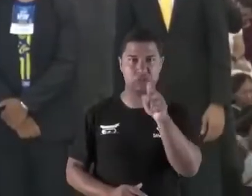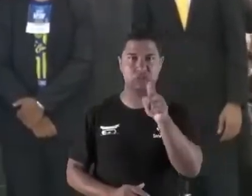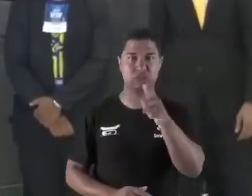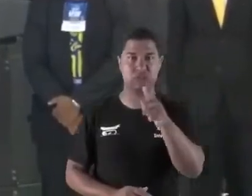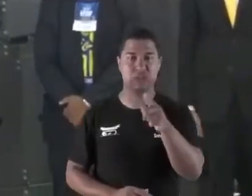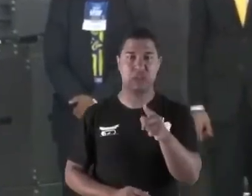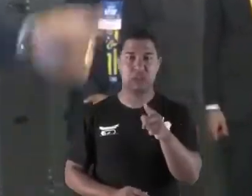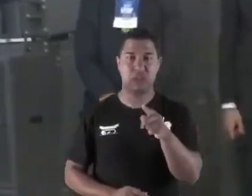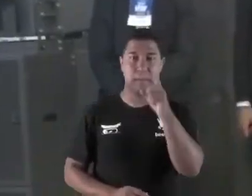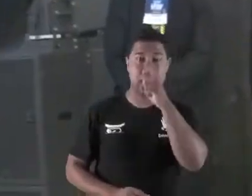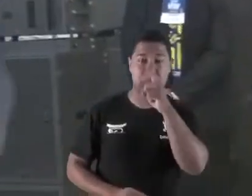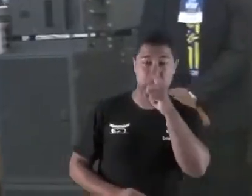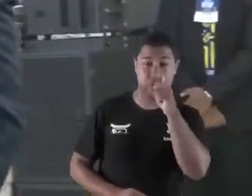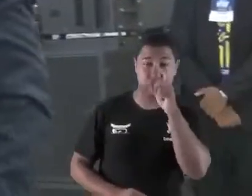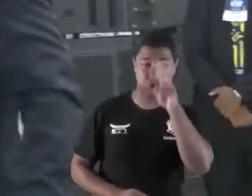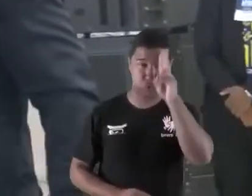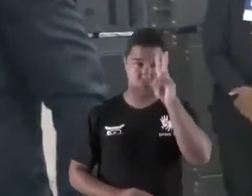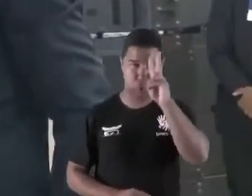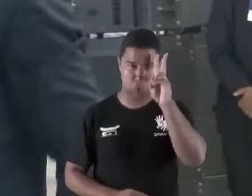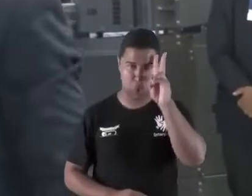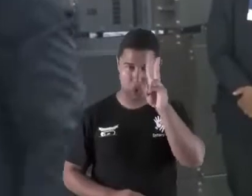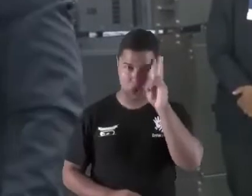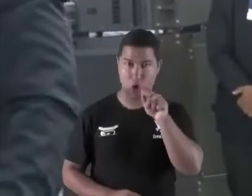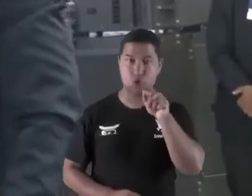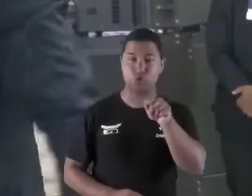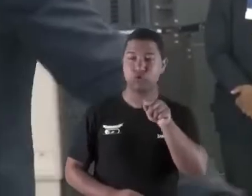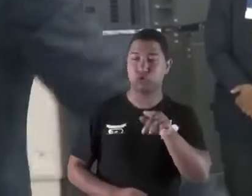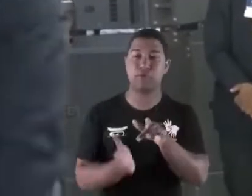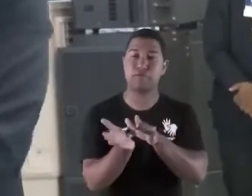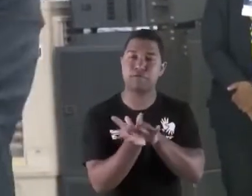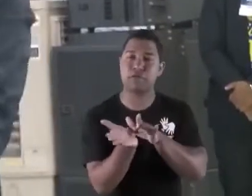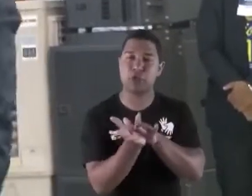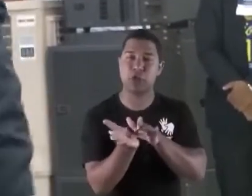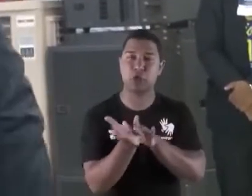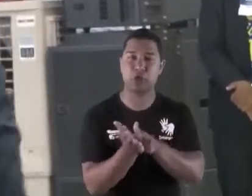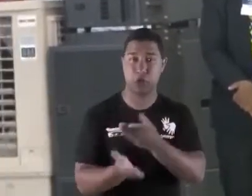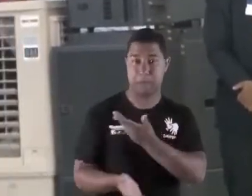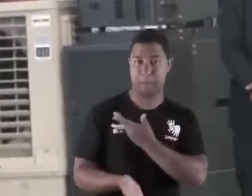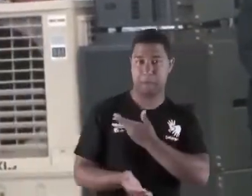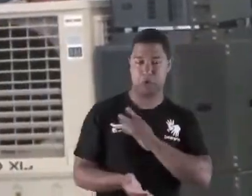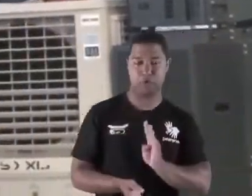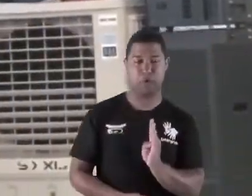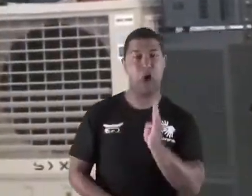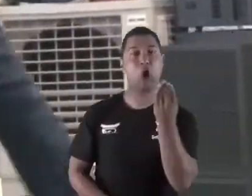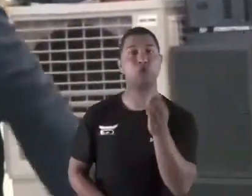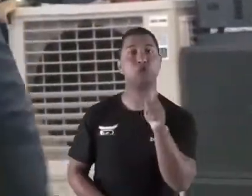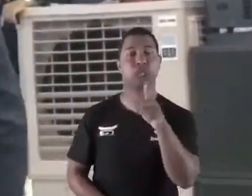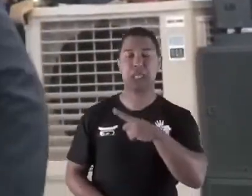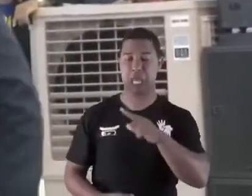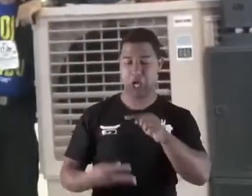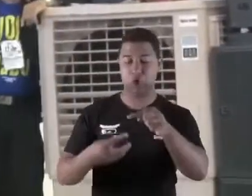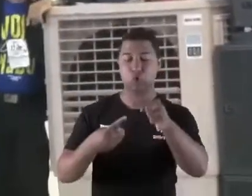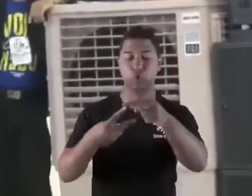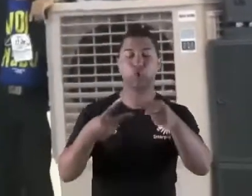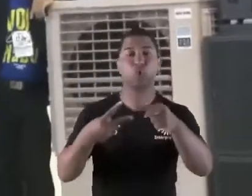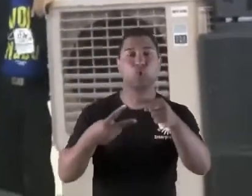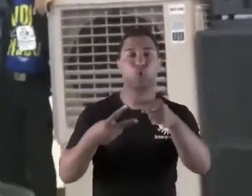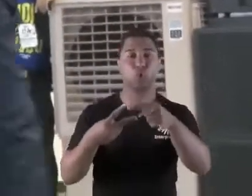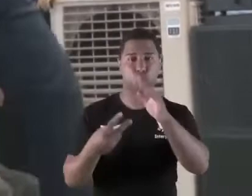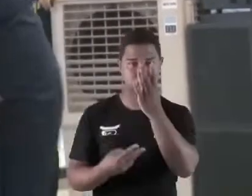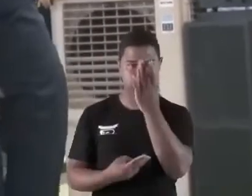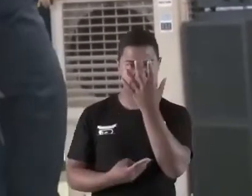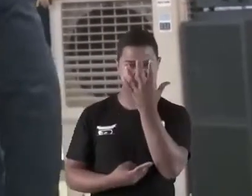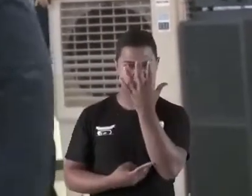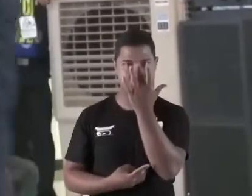duas caras, puxa o tapete do outro. Quem tem duas caras, calunia. Quem tem